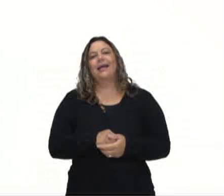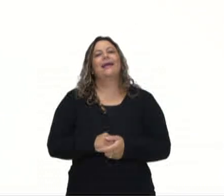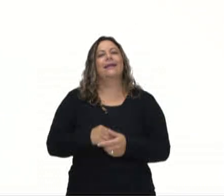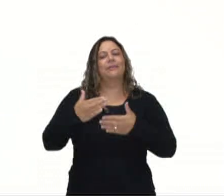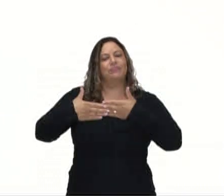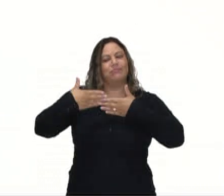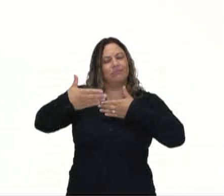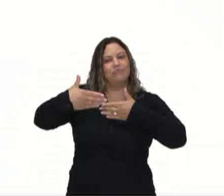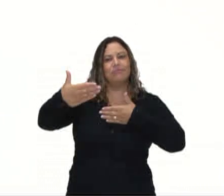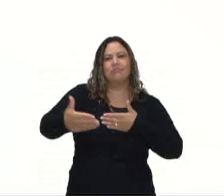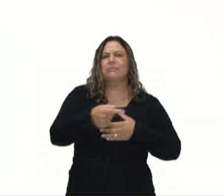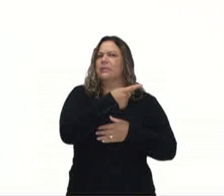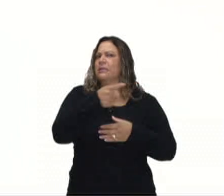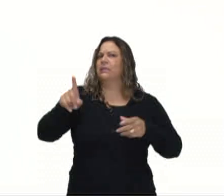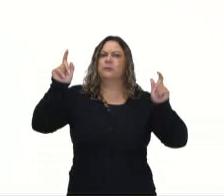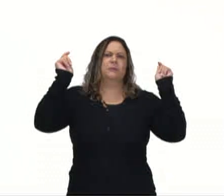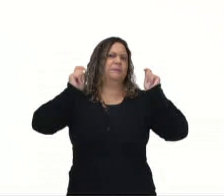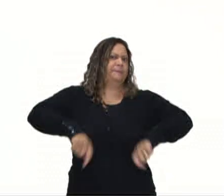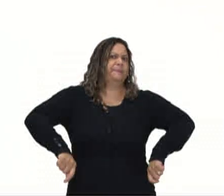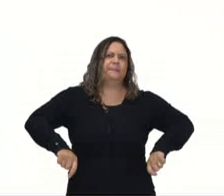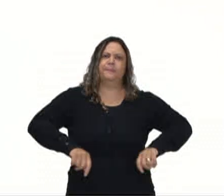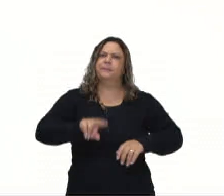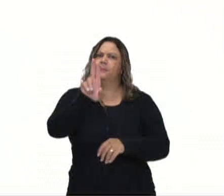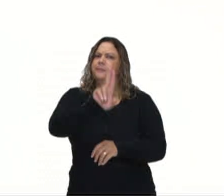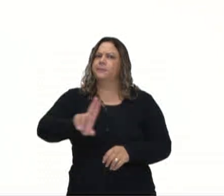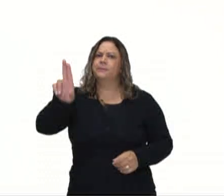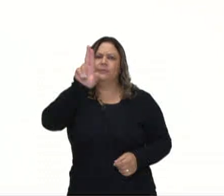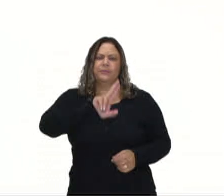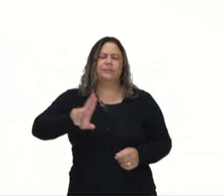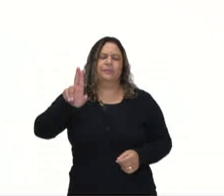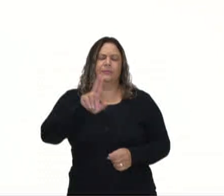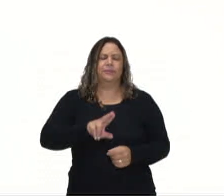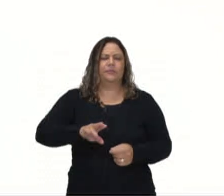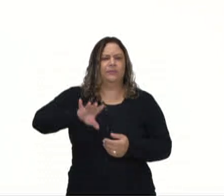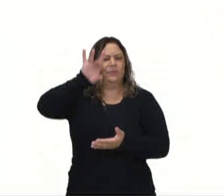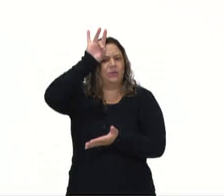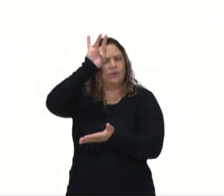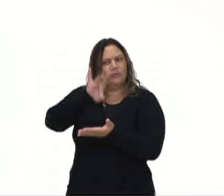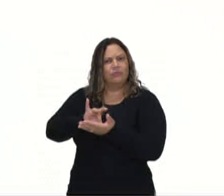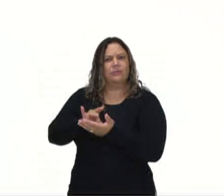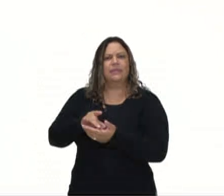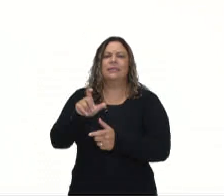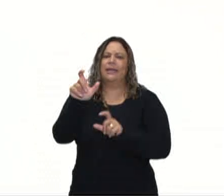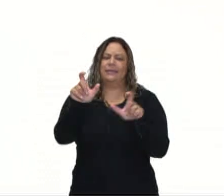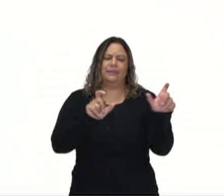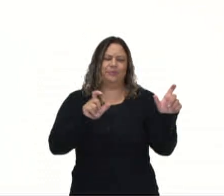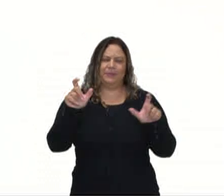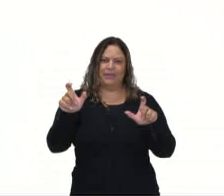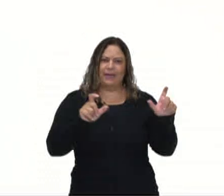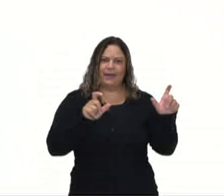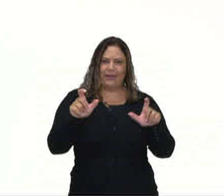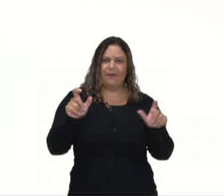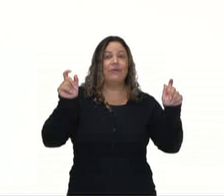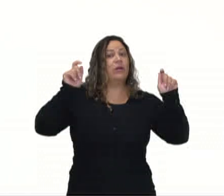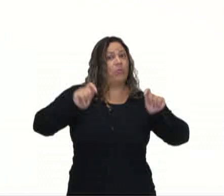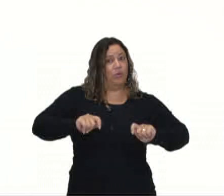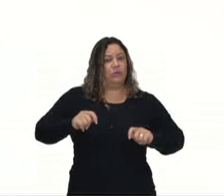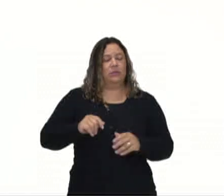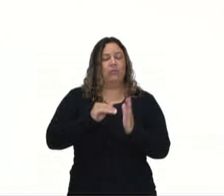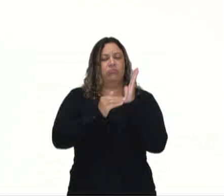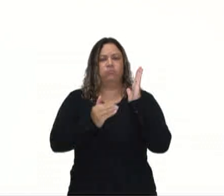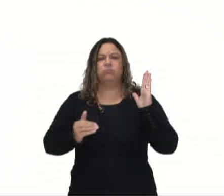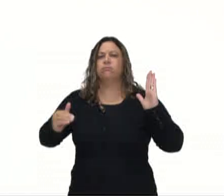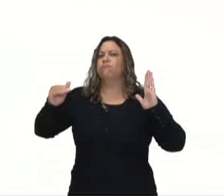seria possível com o uso restrito e literal das palavras. Esses recursos podem dar o efeito de